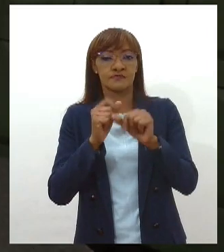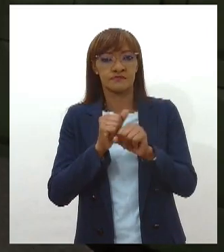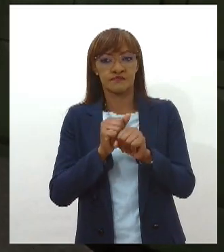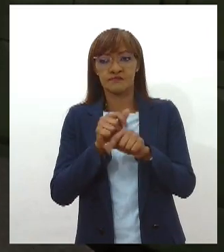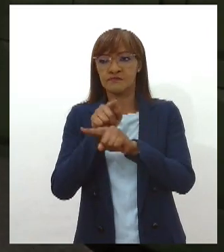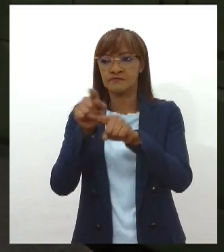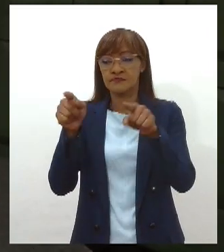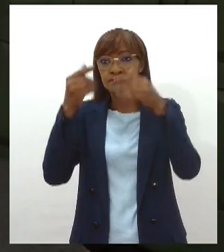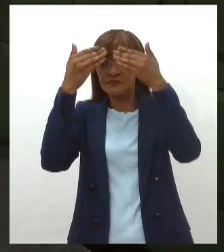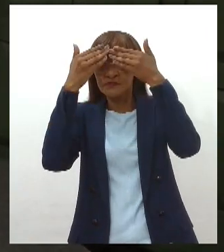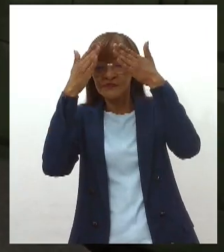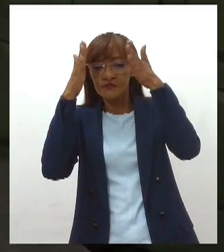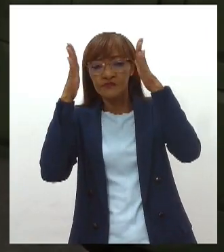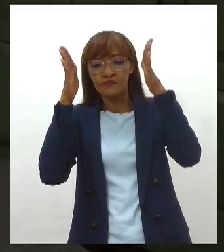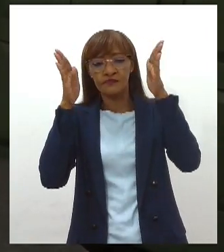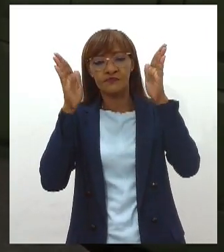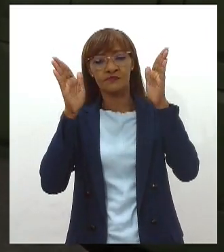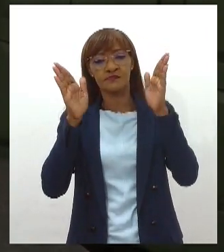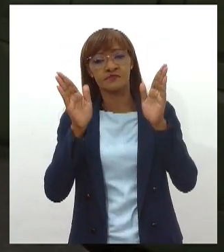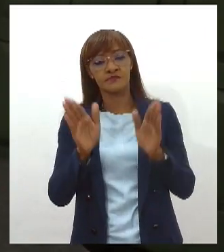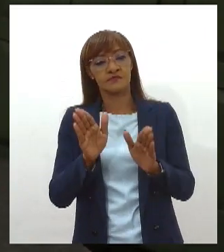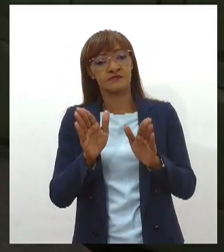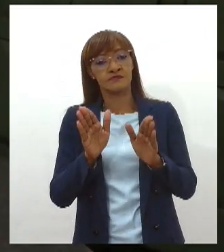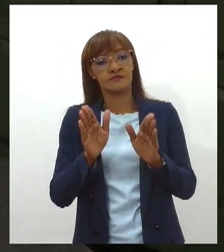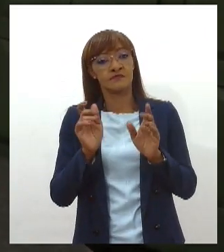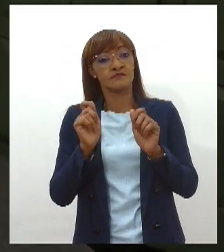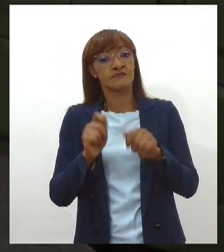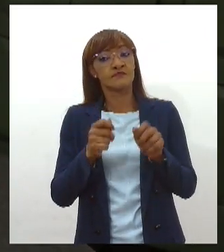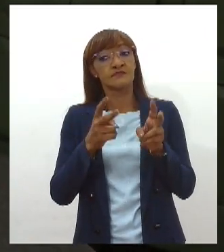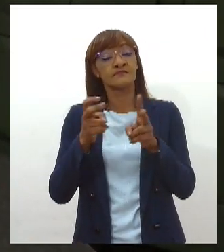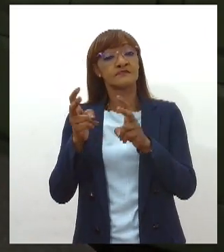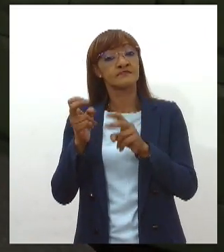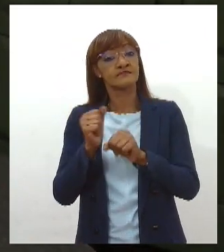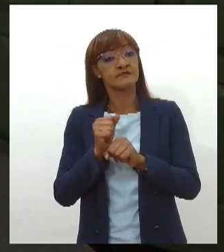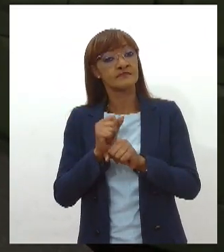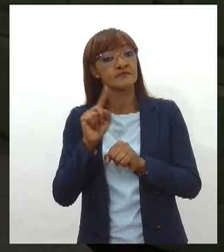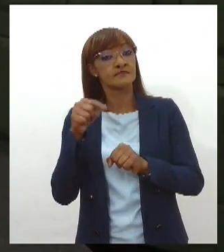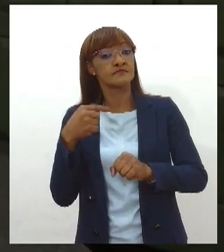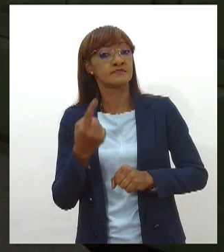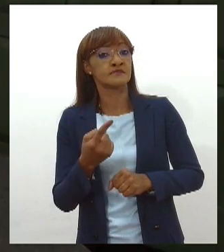possam sair daqui com outro olhar e de repente ter uma